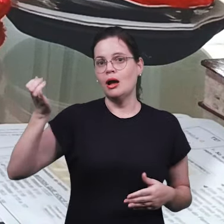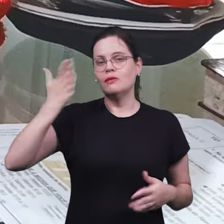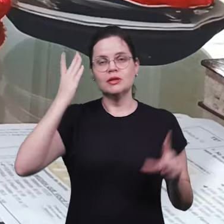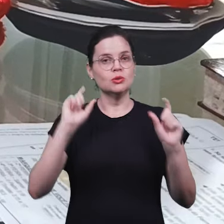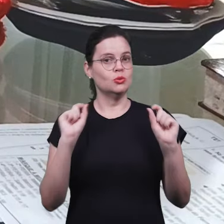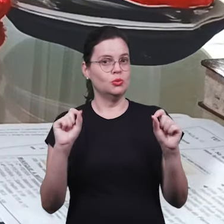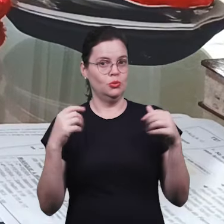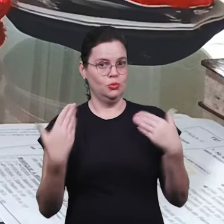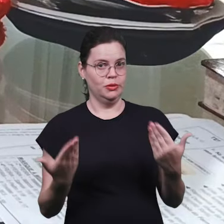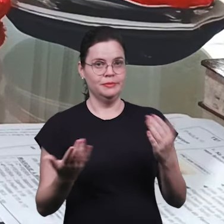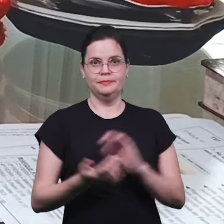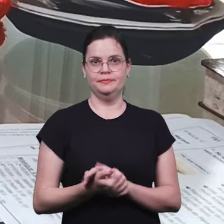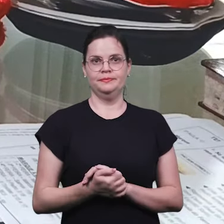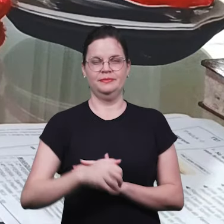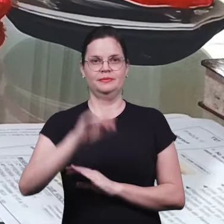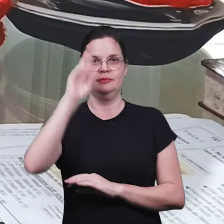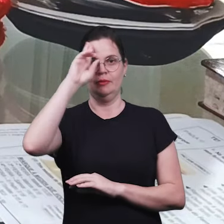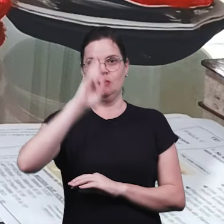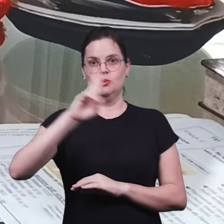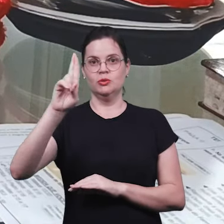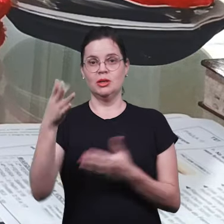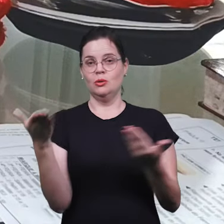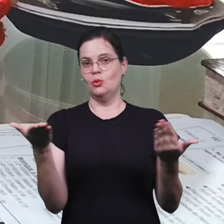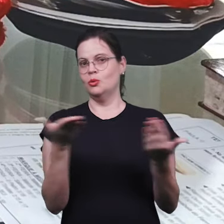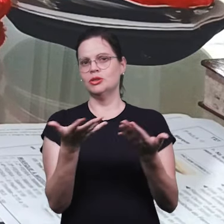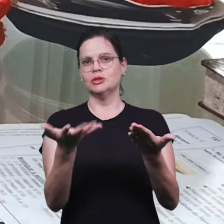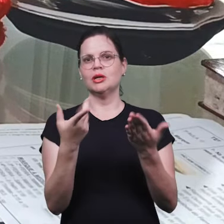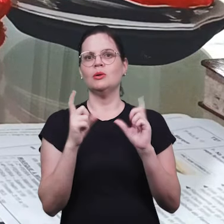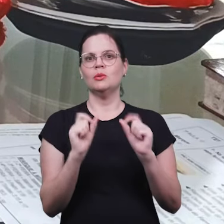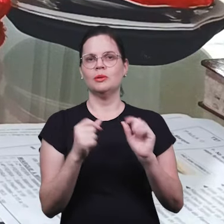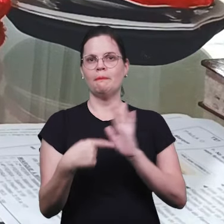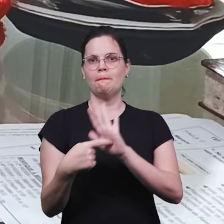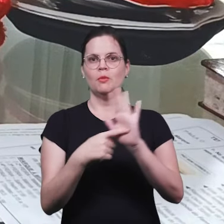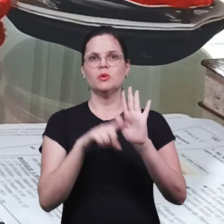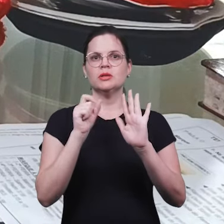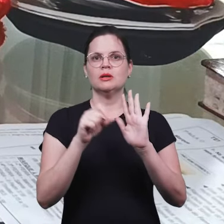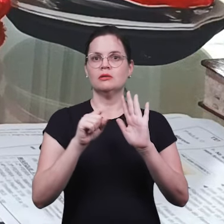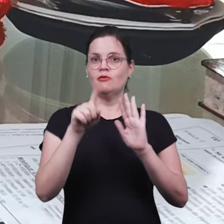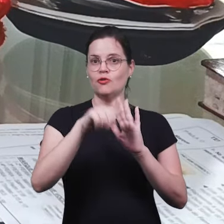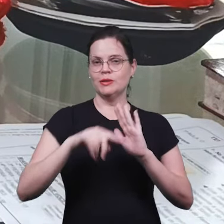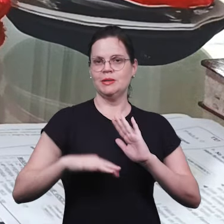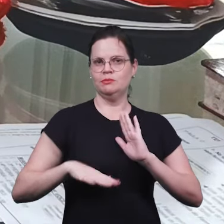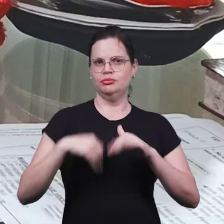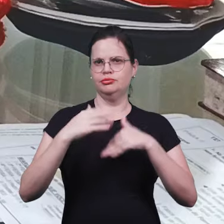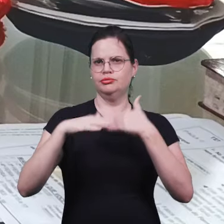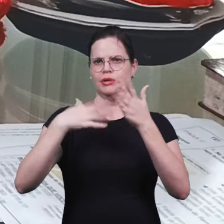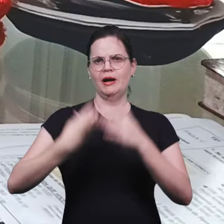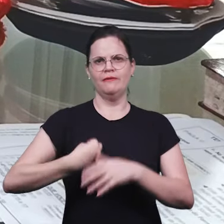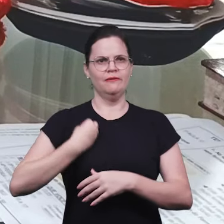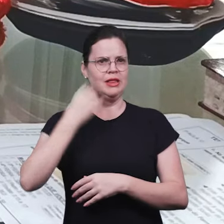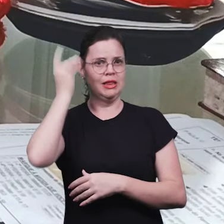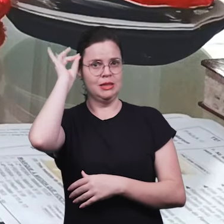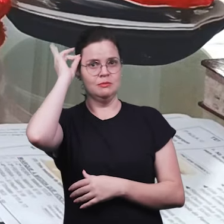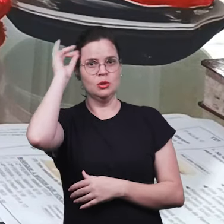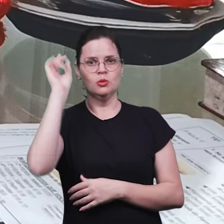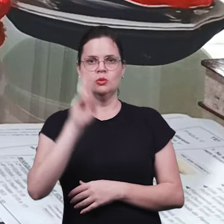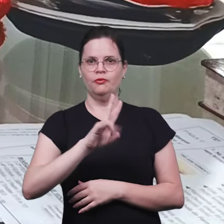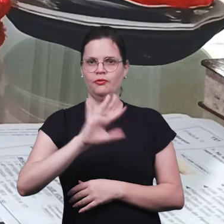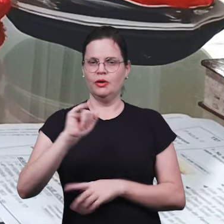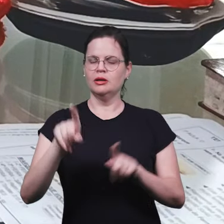Deus. O que o Senhor quer hoje é trazer um crescimento, um ensino que vai gerar um